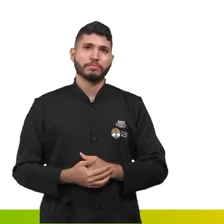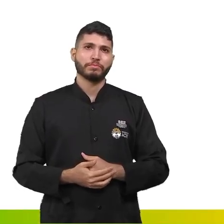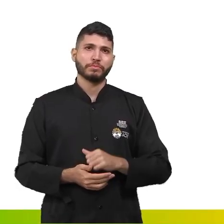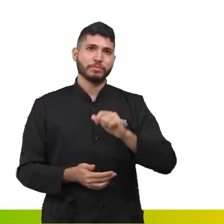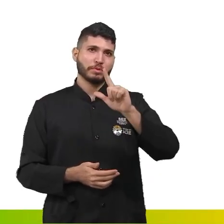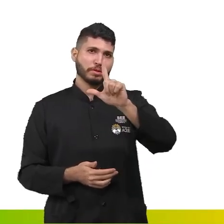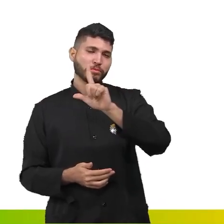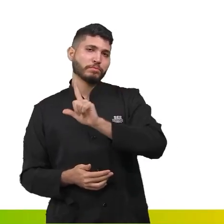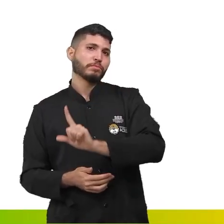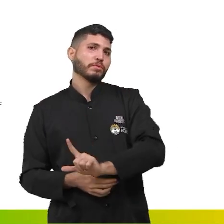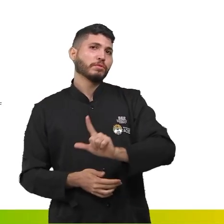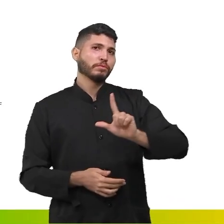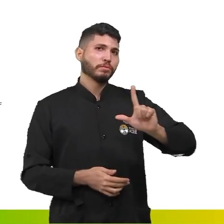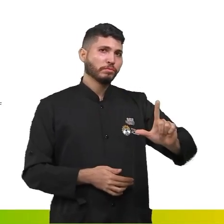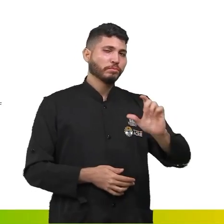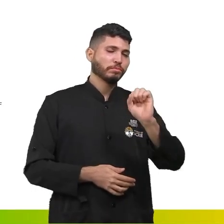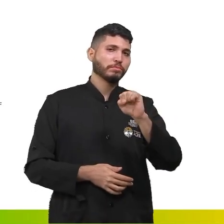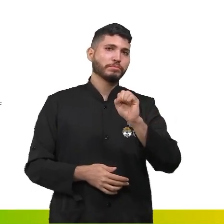de congruência.